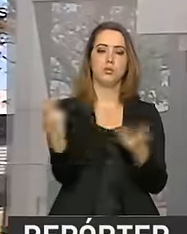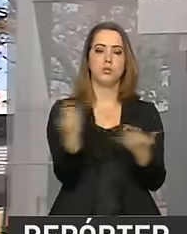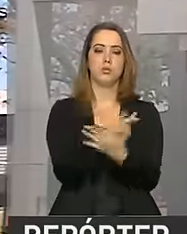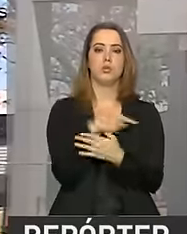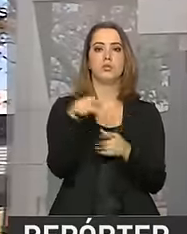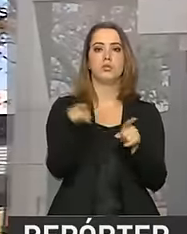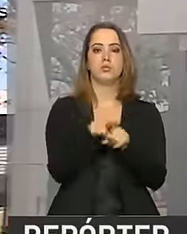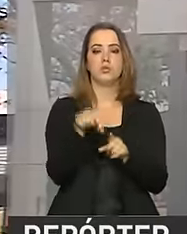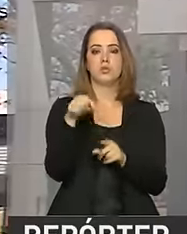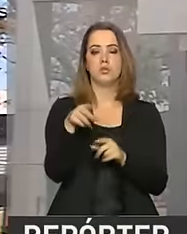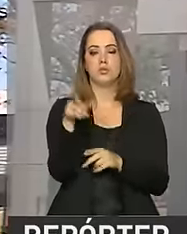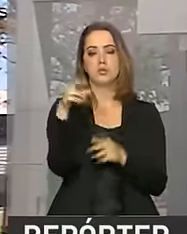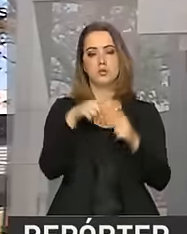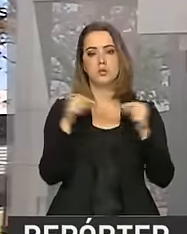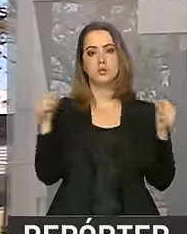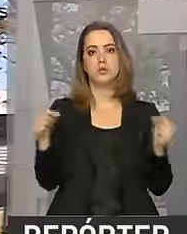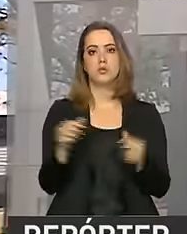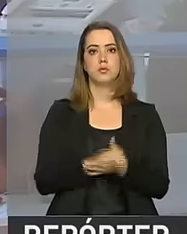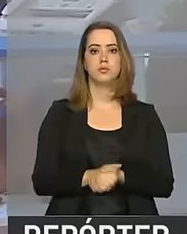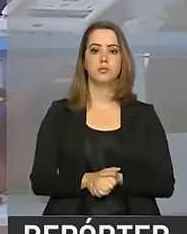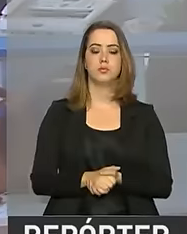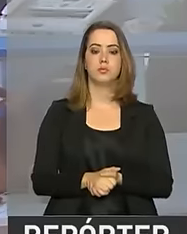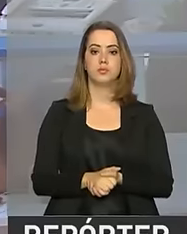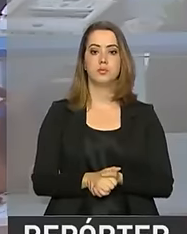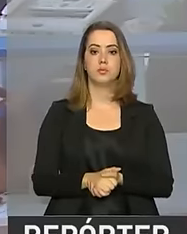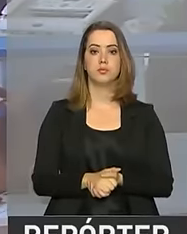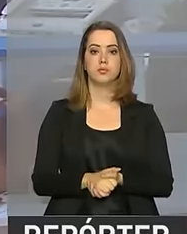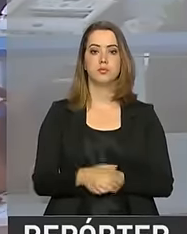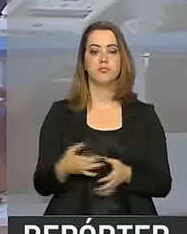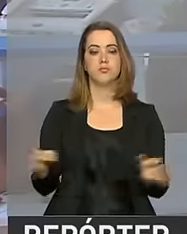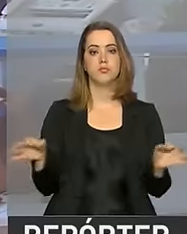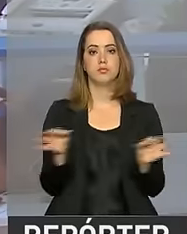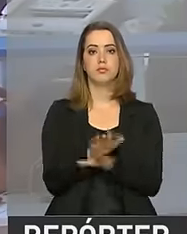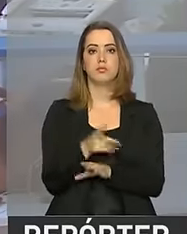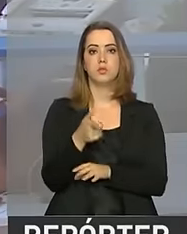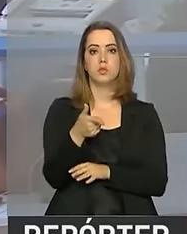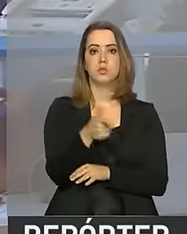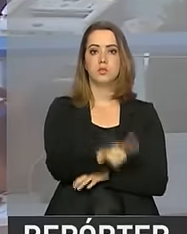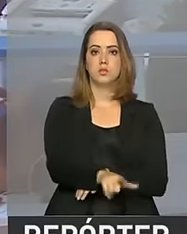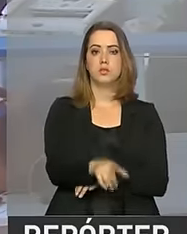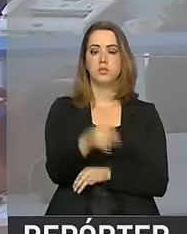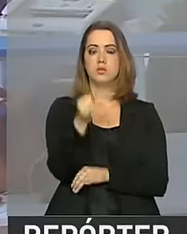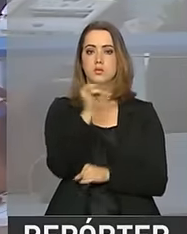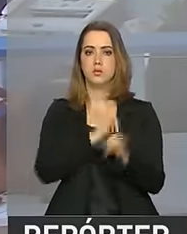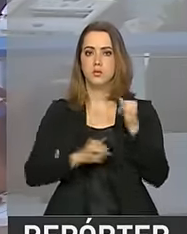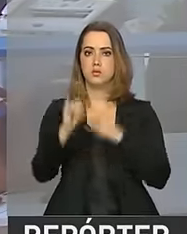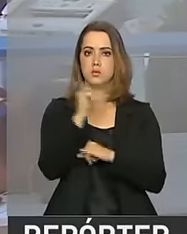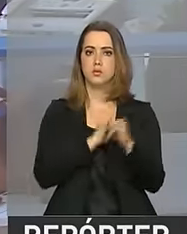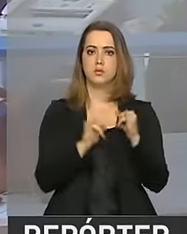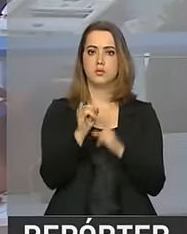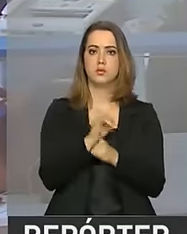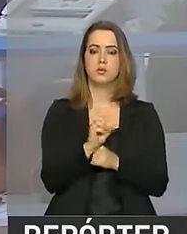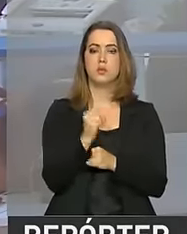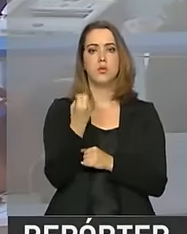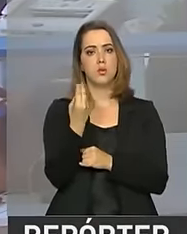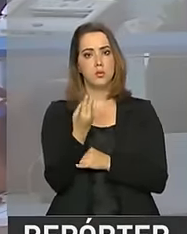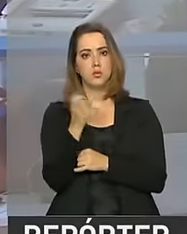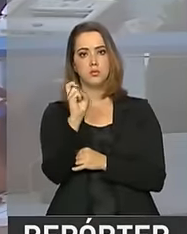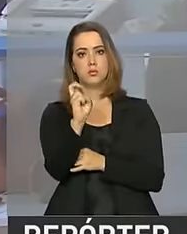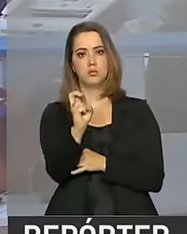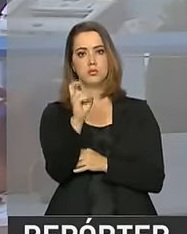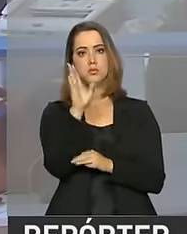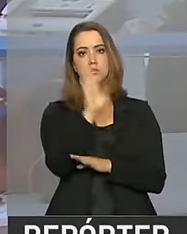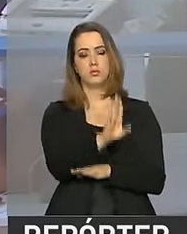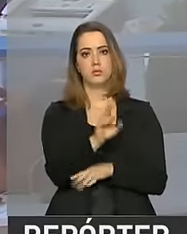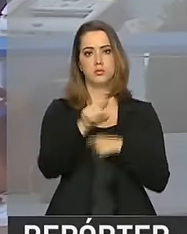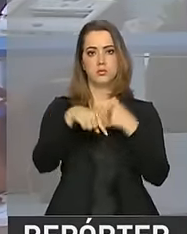Federal. De Brasília, Gabriela Noronha. E nós ficamos por aqui. Podemos voltar a qualquer momento com outras informações ou às 5